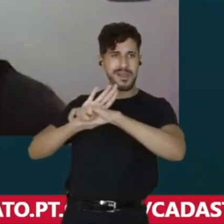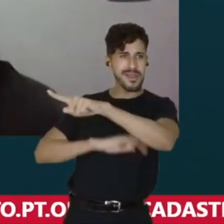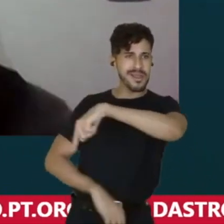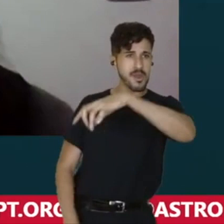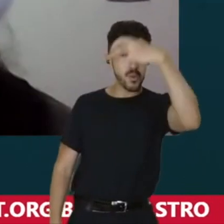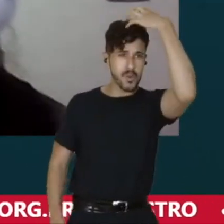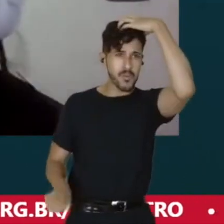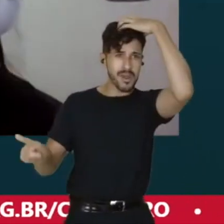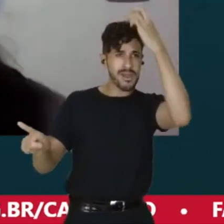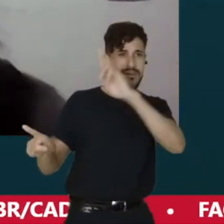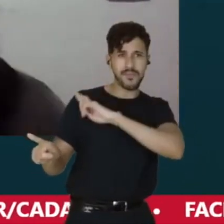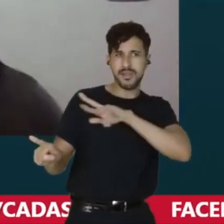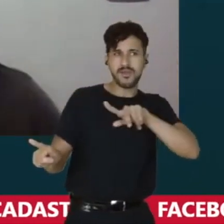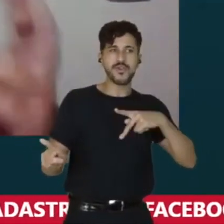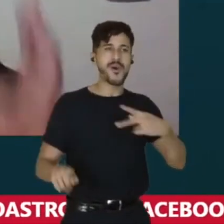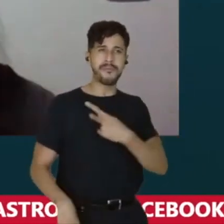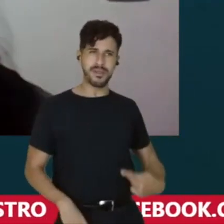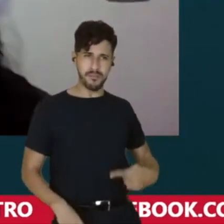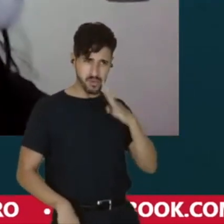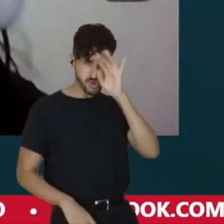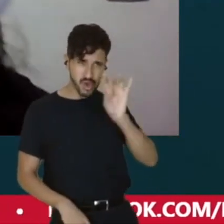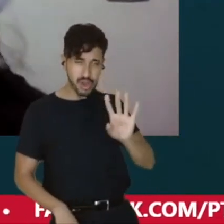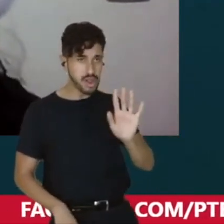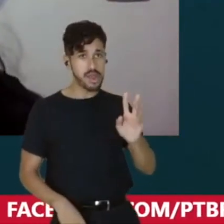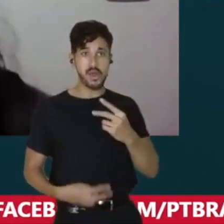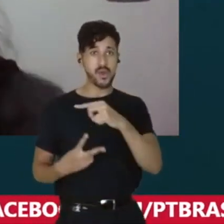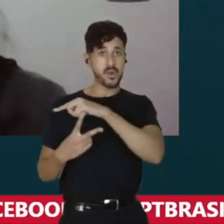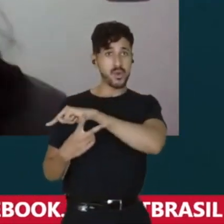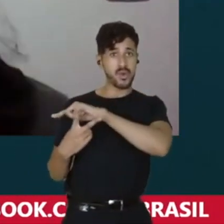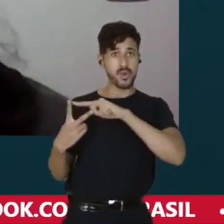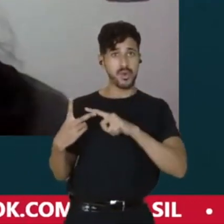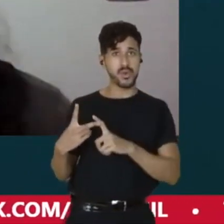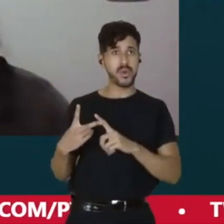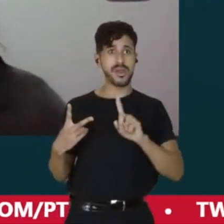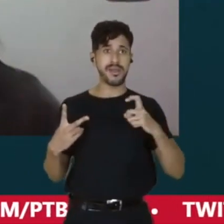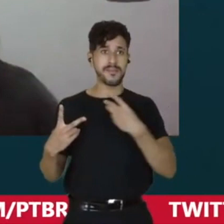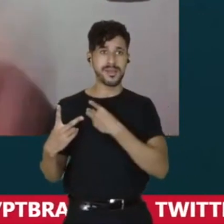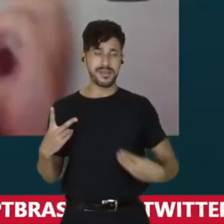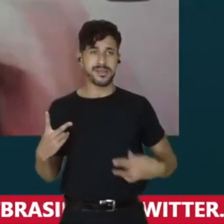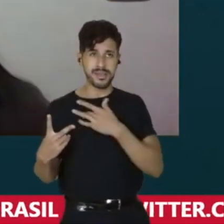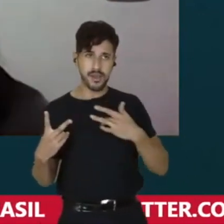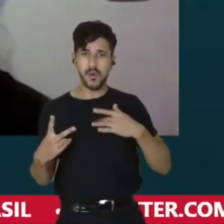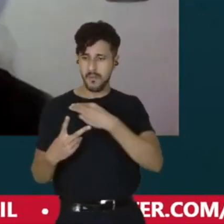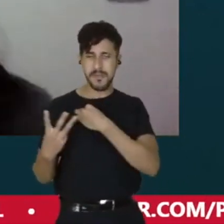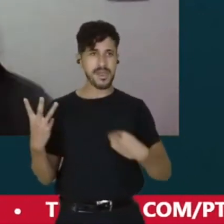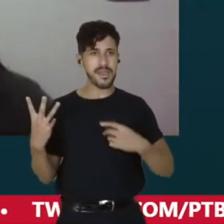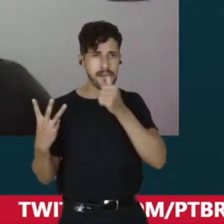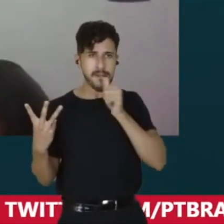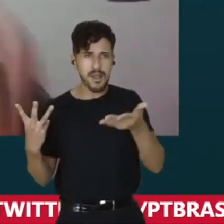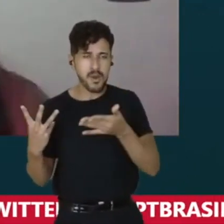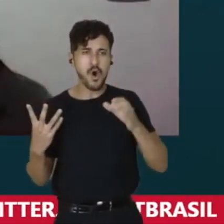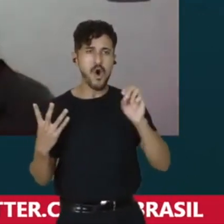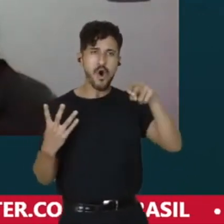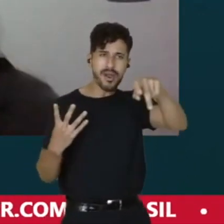responsáveis. Então, não é só o presidente Bolsonaro, não. São 2 ministros, um ex-ministro da Saúde, o ministro atual, né, é o Onyx,